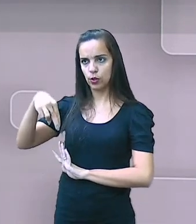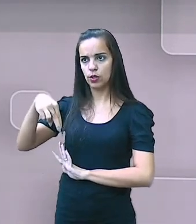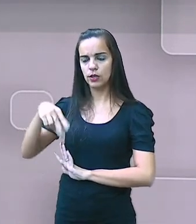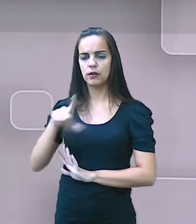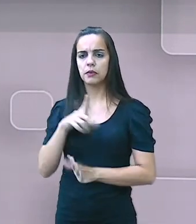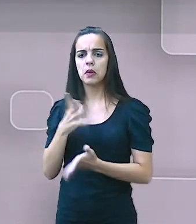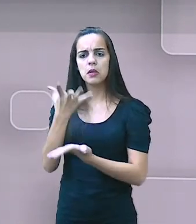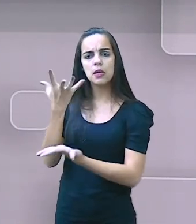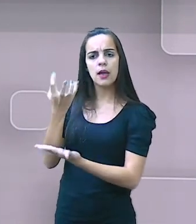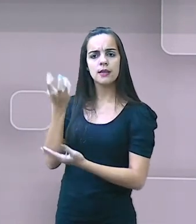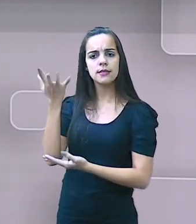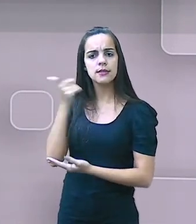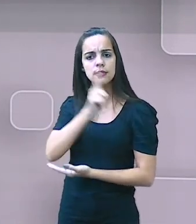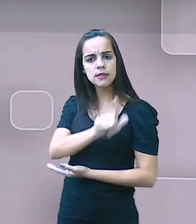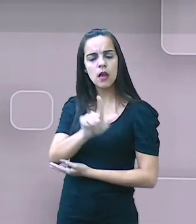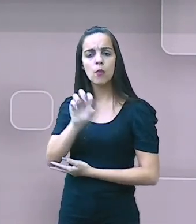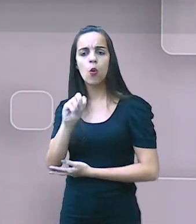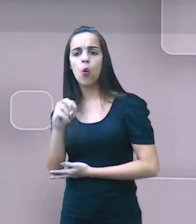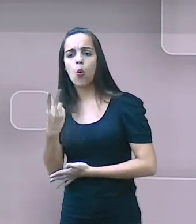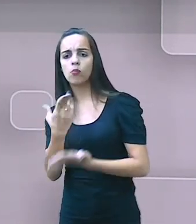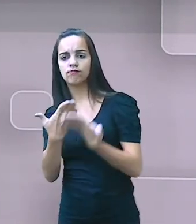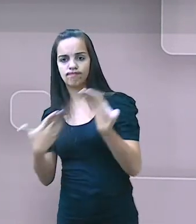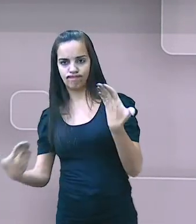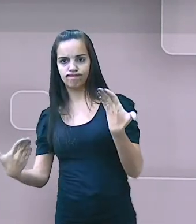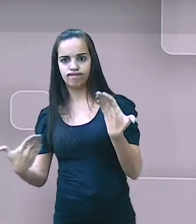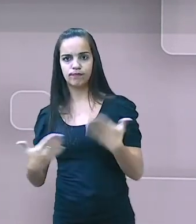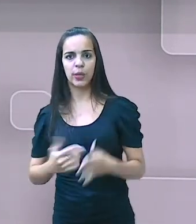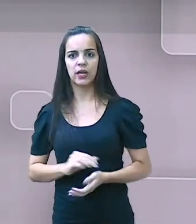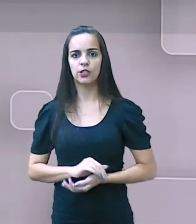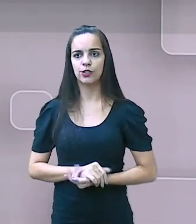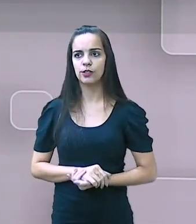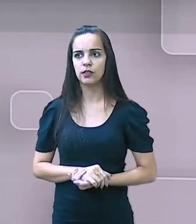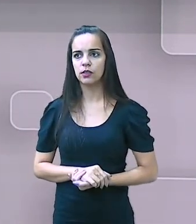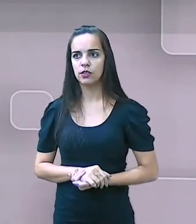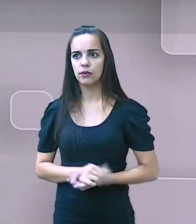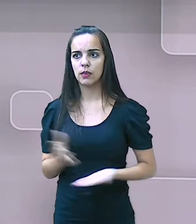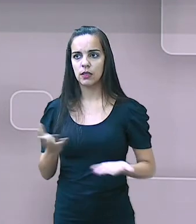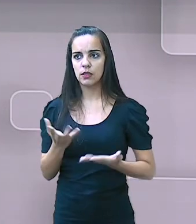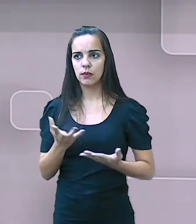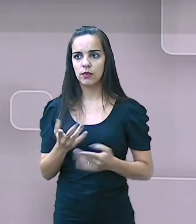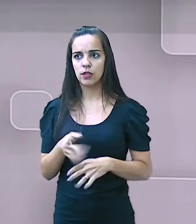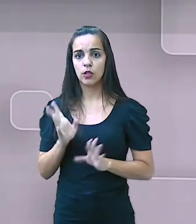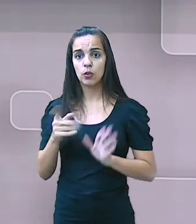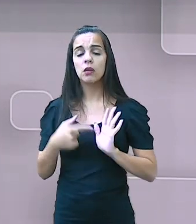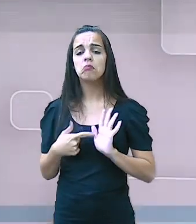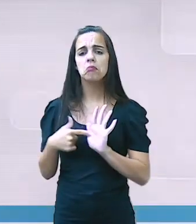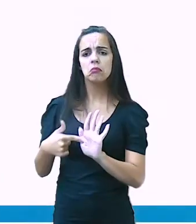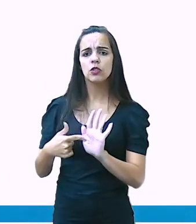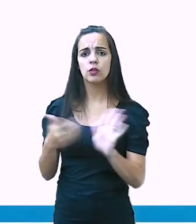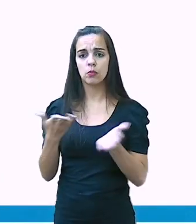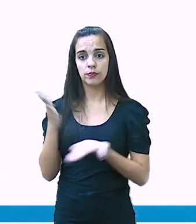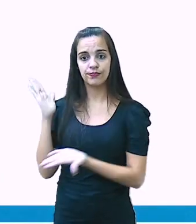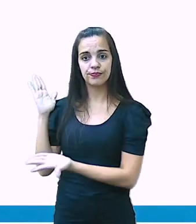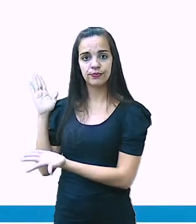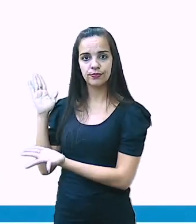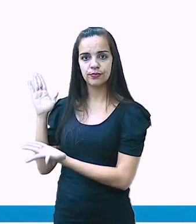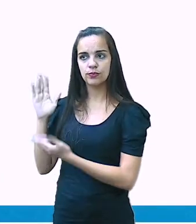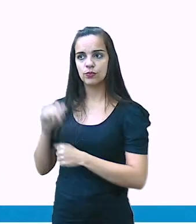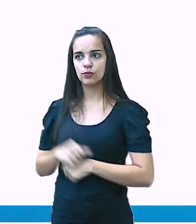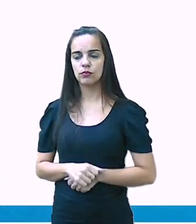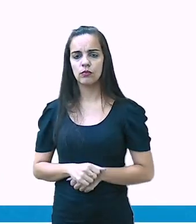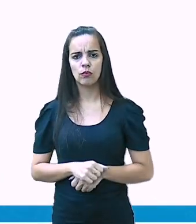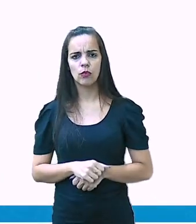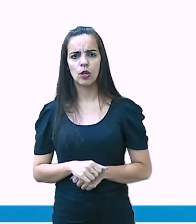recebeu elétrons. Perfeito. Então, a gente falou da eletrosfera. Olha o que já apareceu para nós agora. O